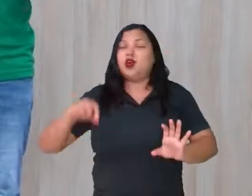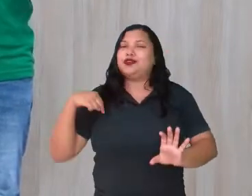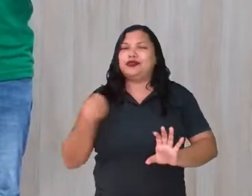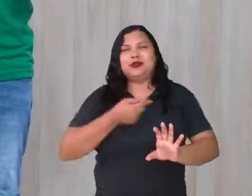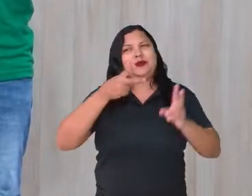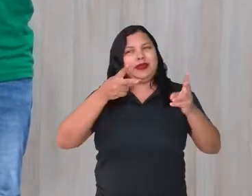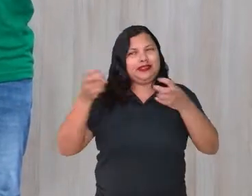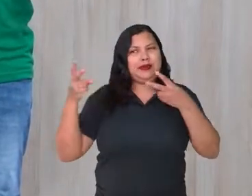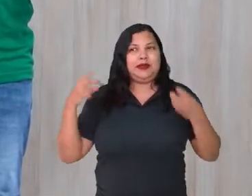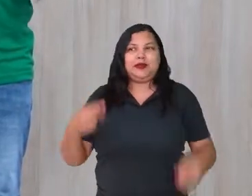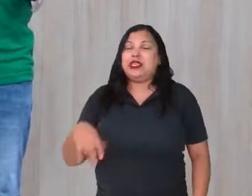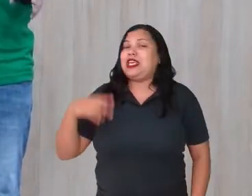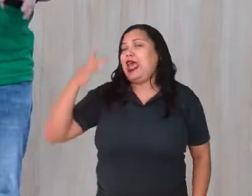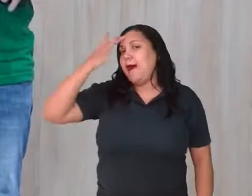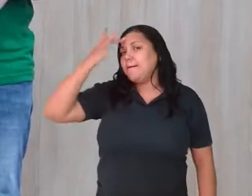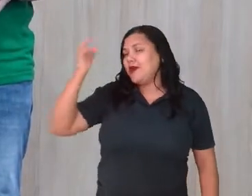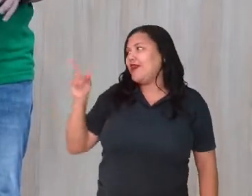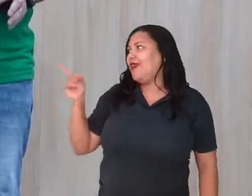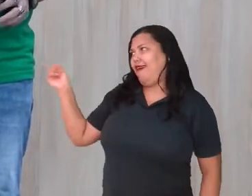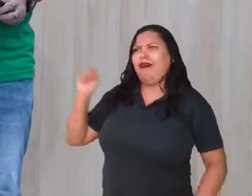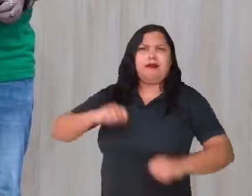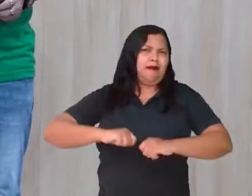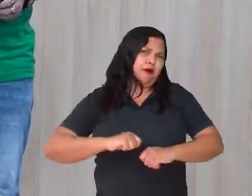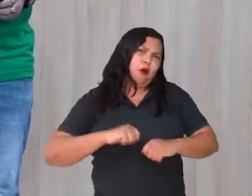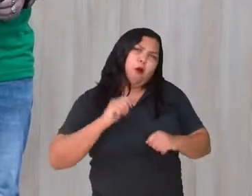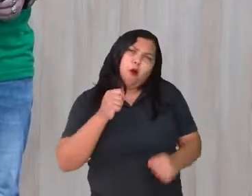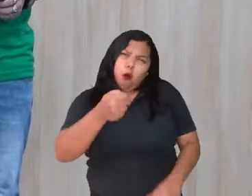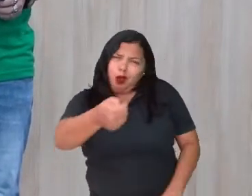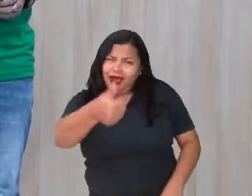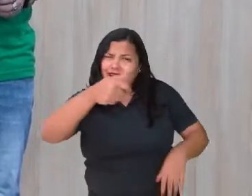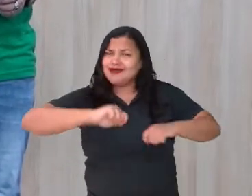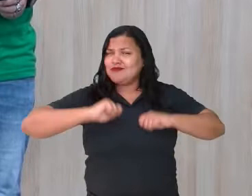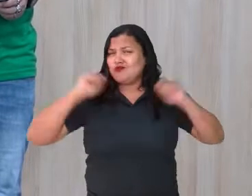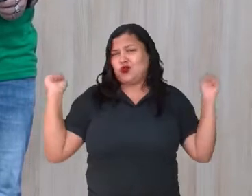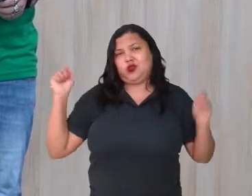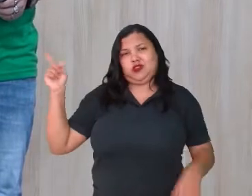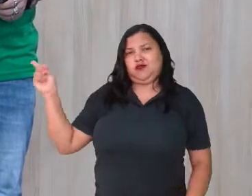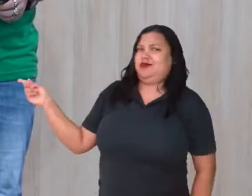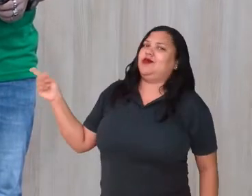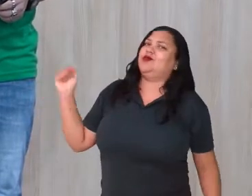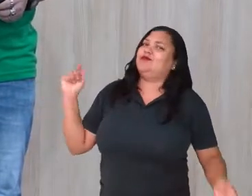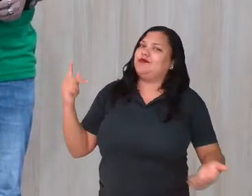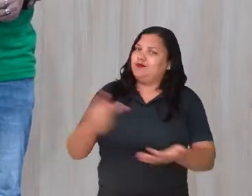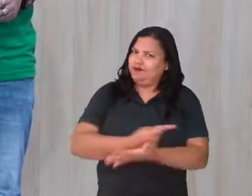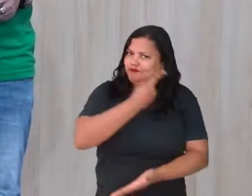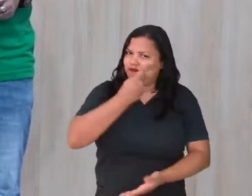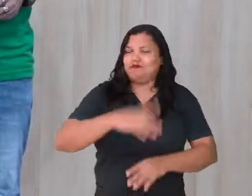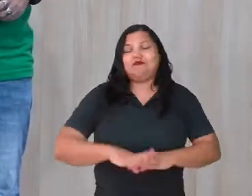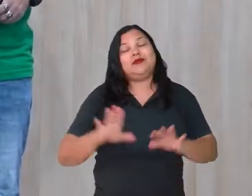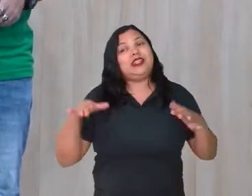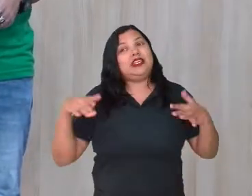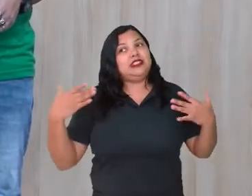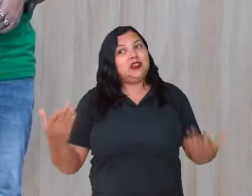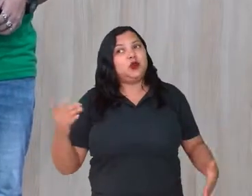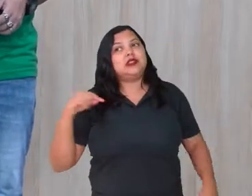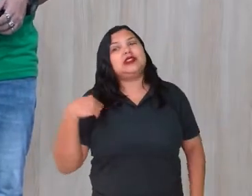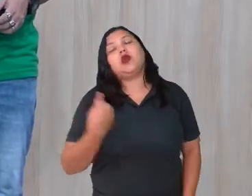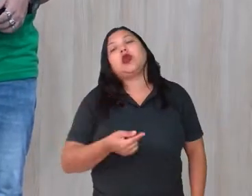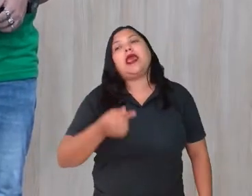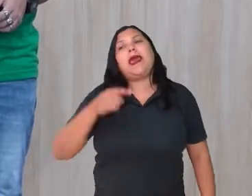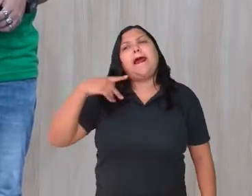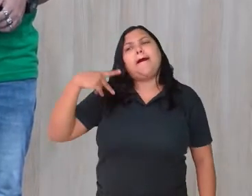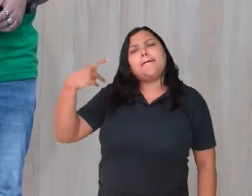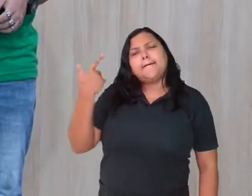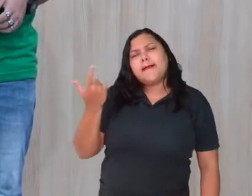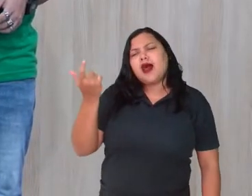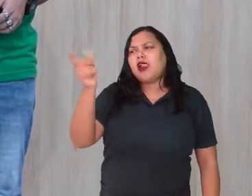que, pelo menos para amanhã, é quase que improvável acontecer isso daí, tá certo? Então a gente tem mais a questão de que a